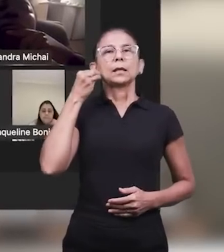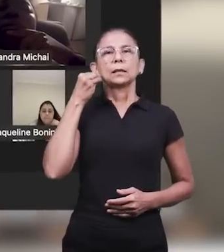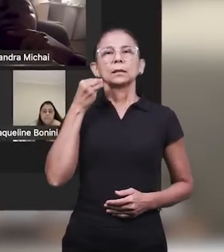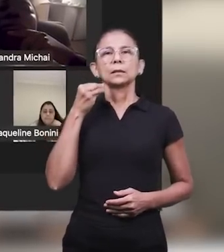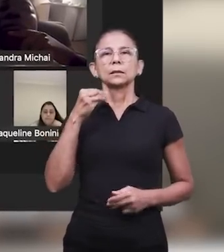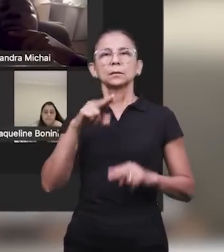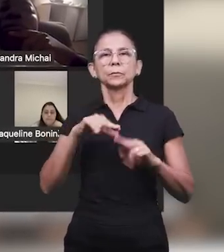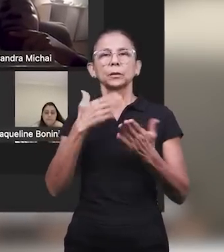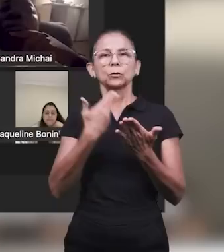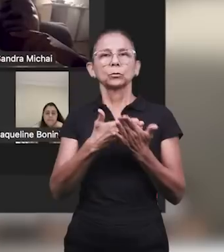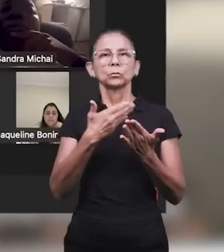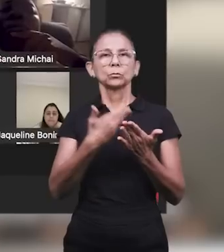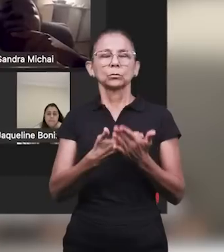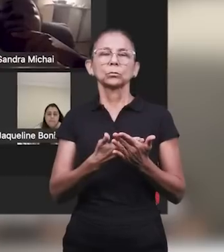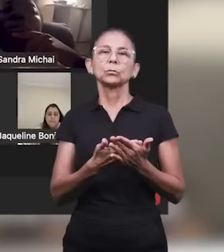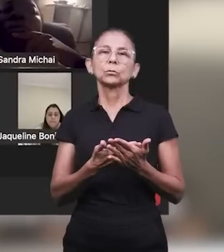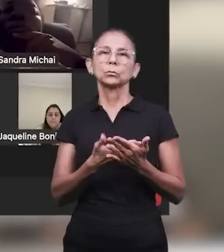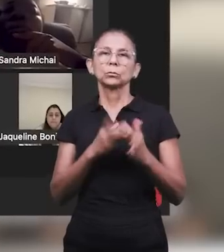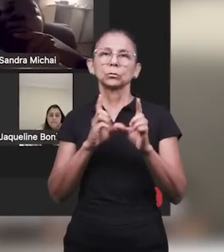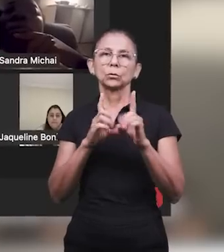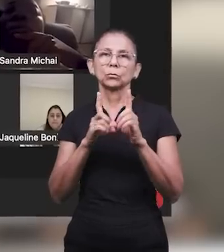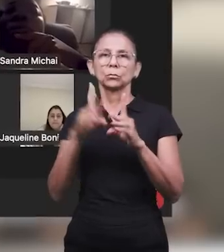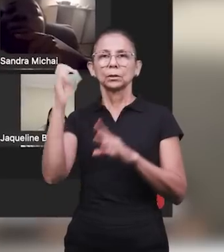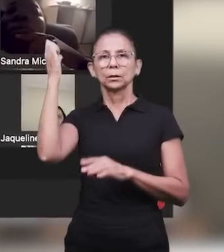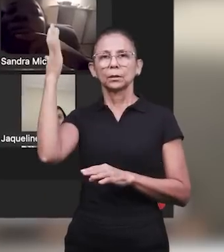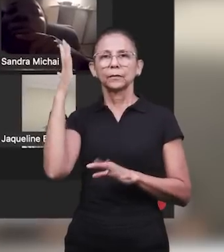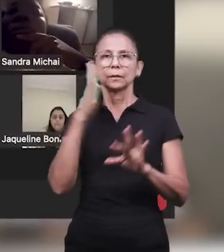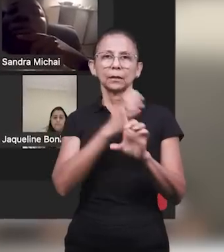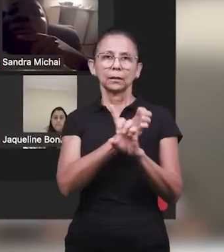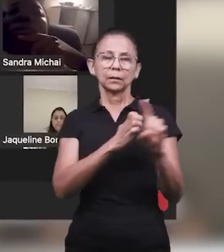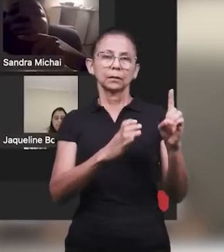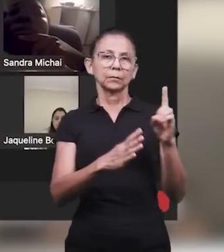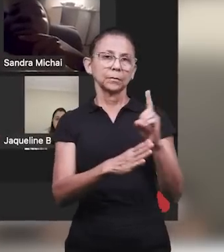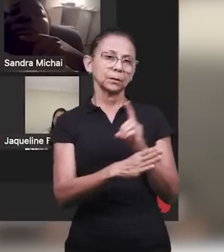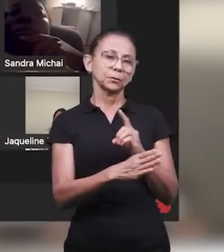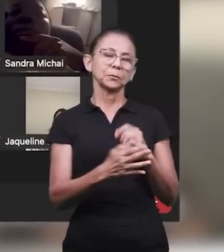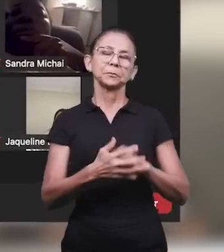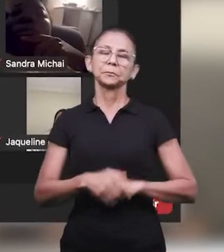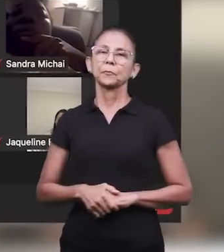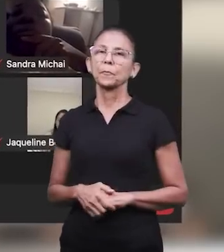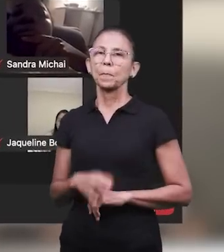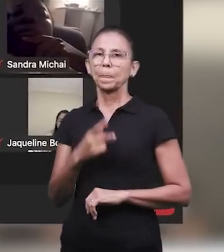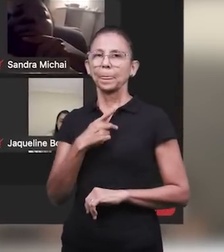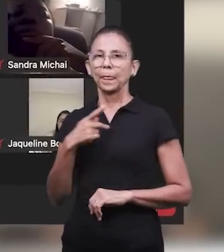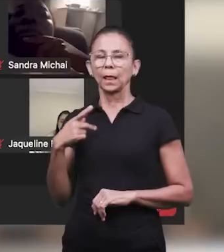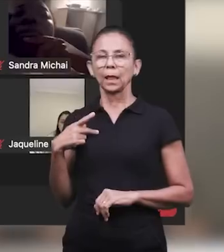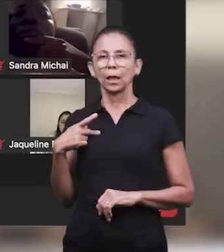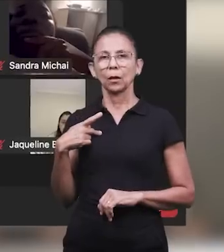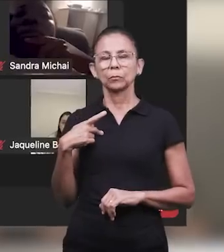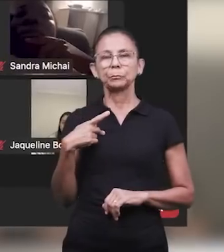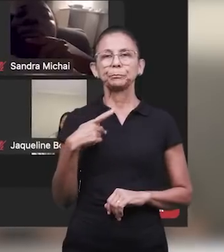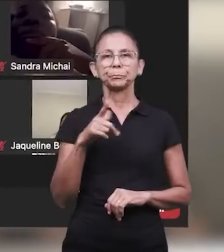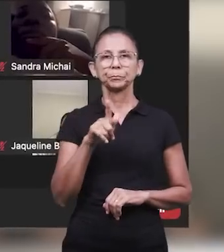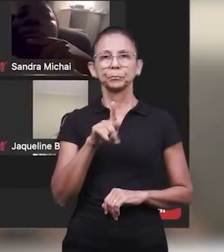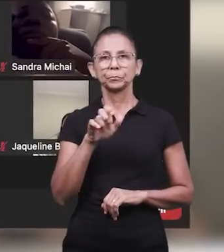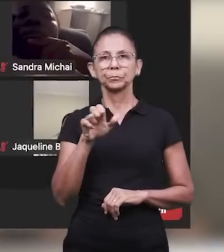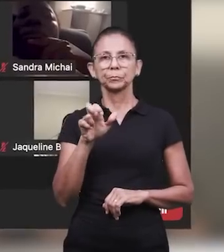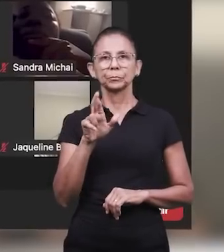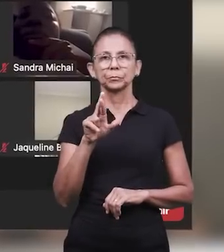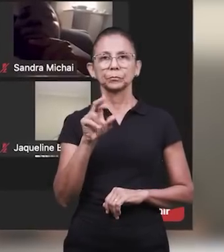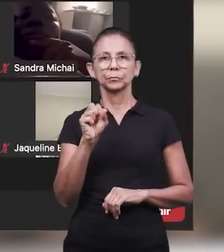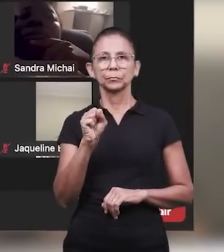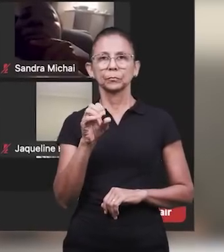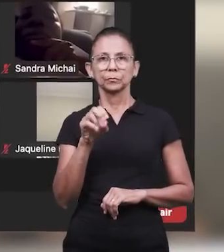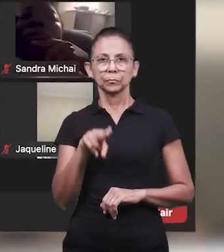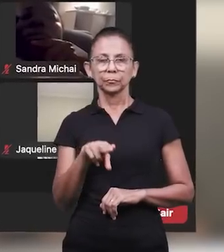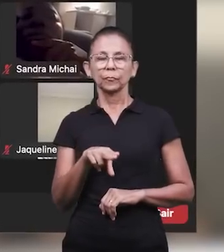através dos estudos da doutrina revelada através da EBD. O pastor Gerson Belucci também esteve presente, junto com outros